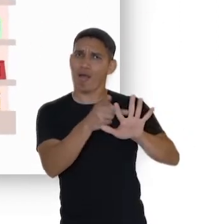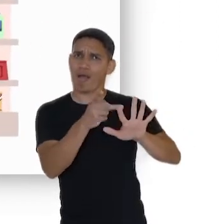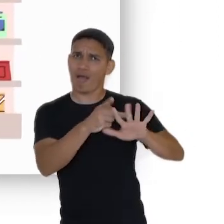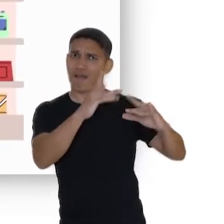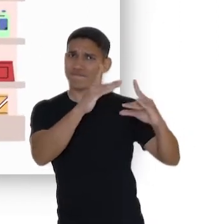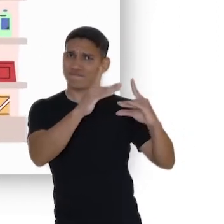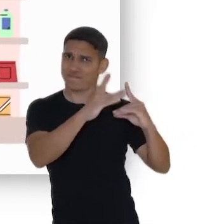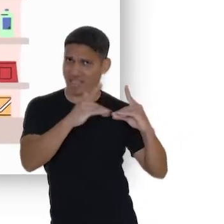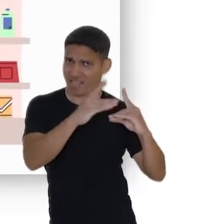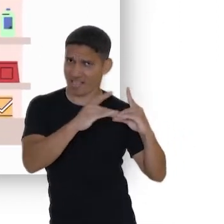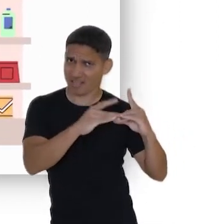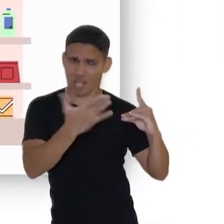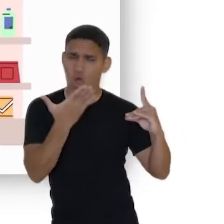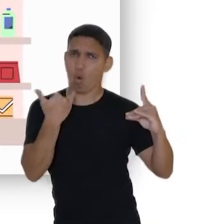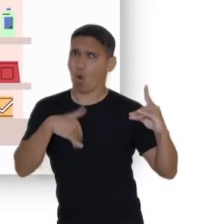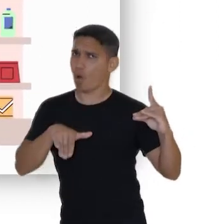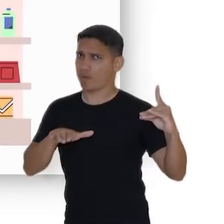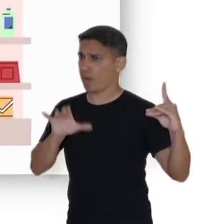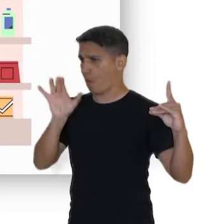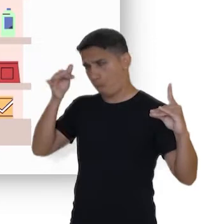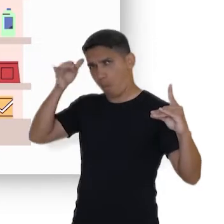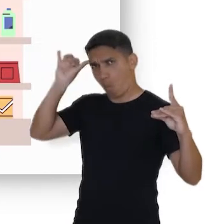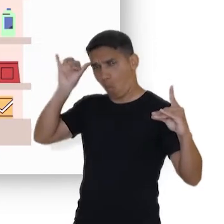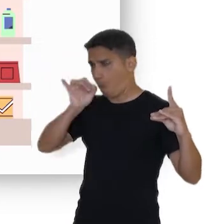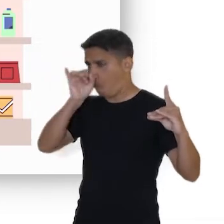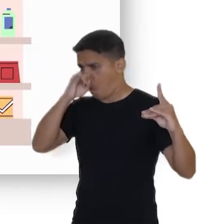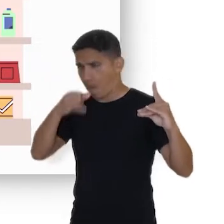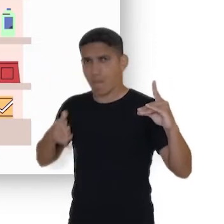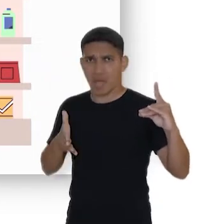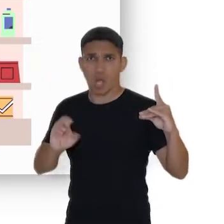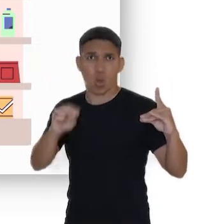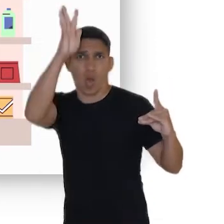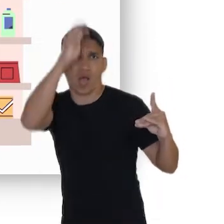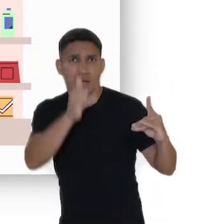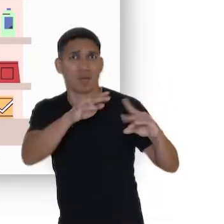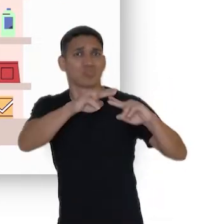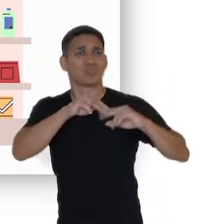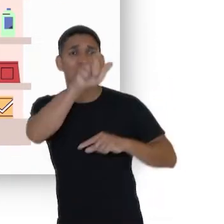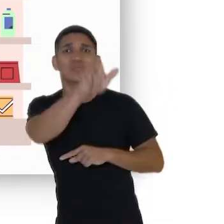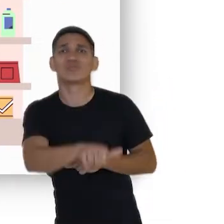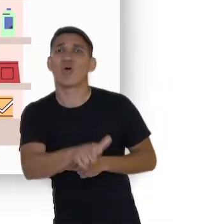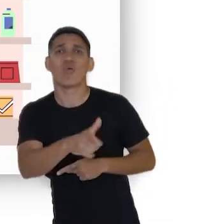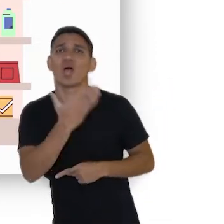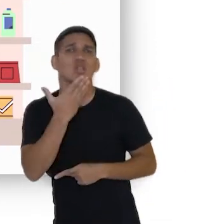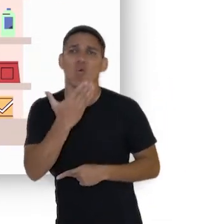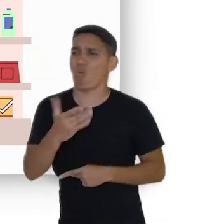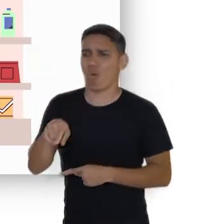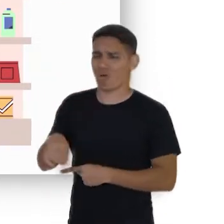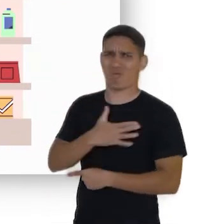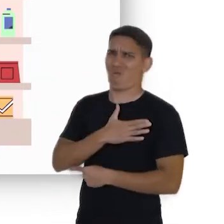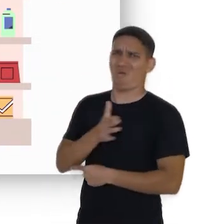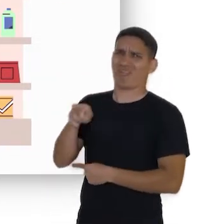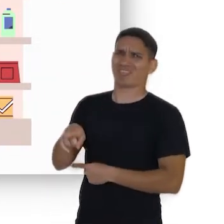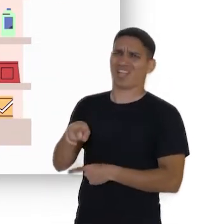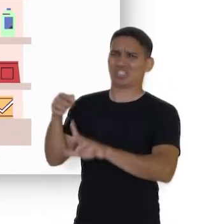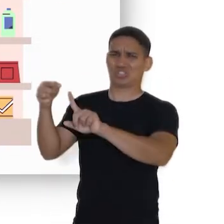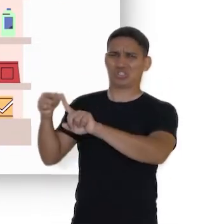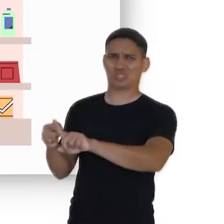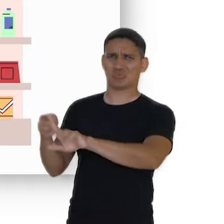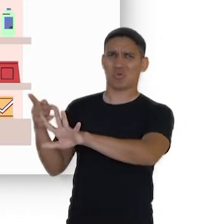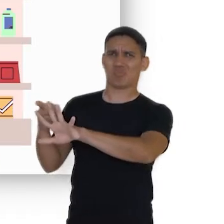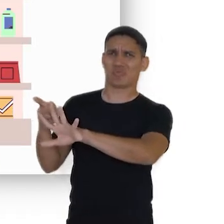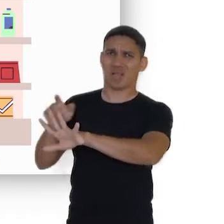consomem carne, seja de boi, porco, peixe ou galinha. Logo, eles não consomem esse tipo de